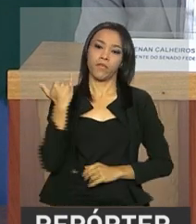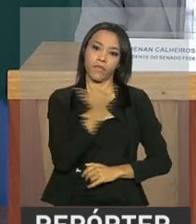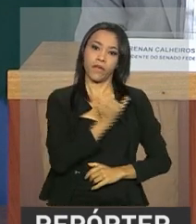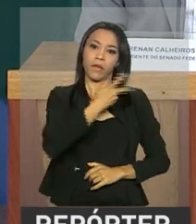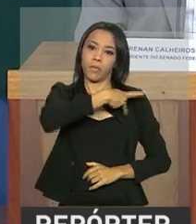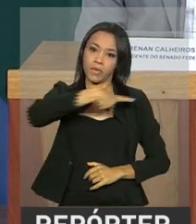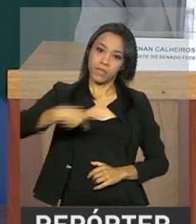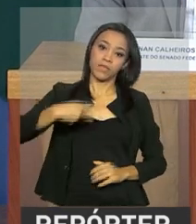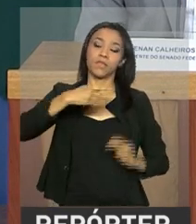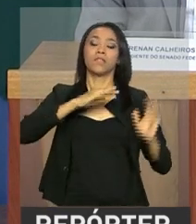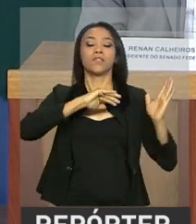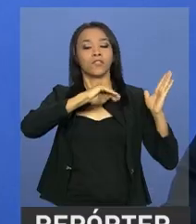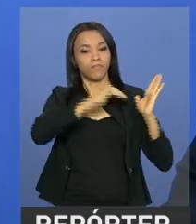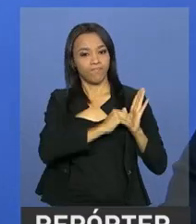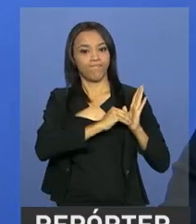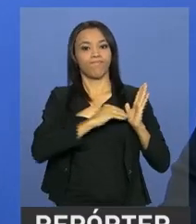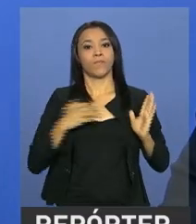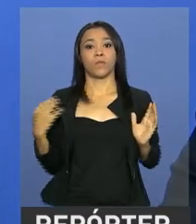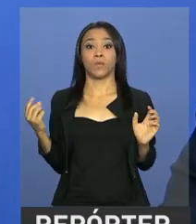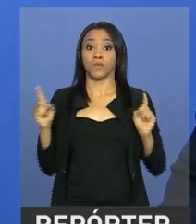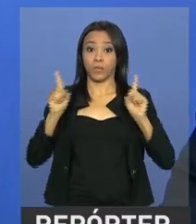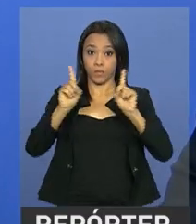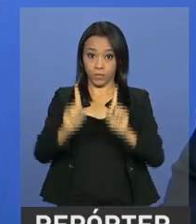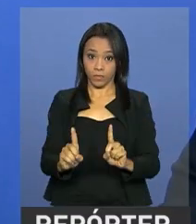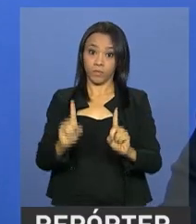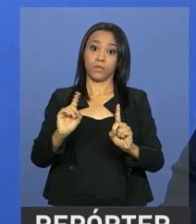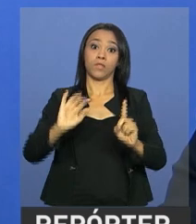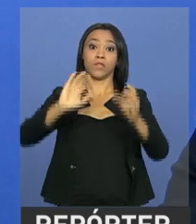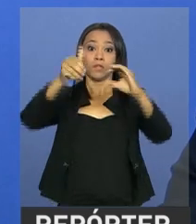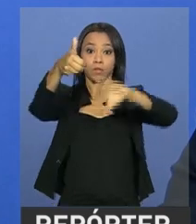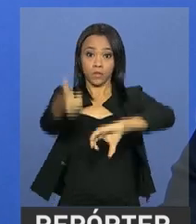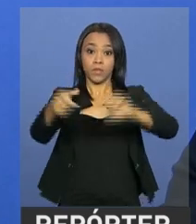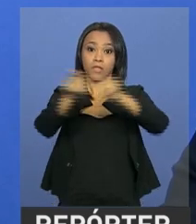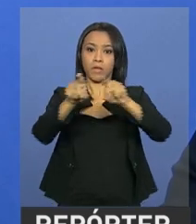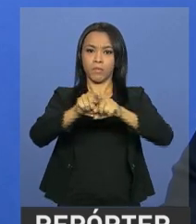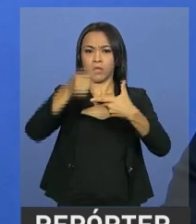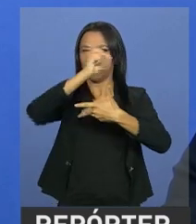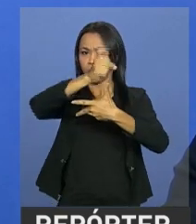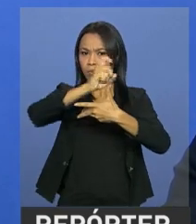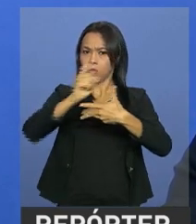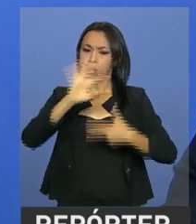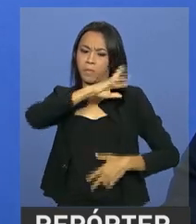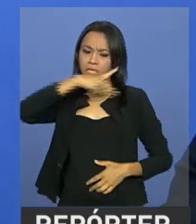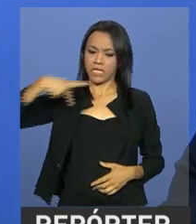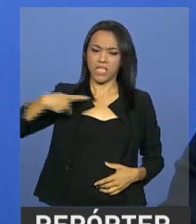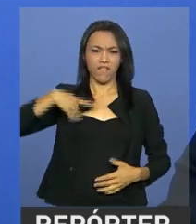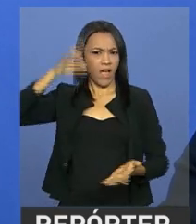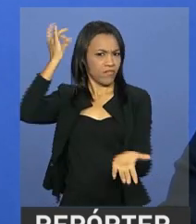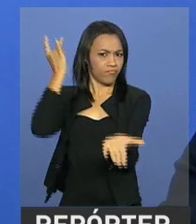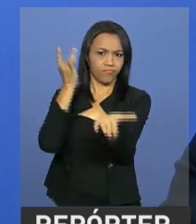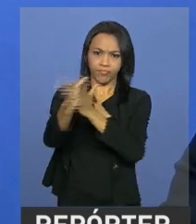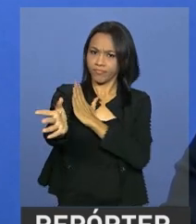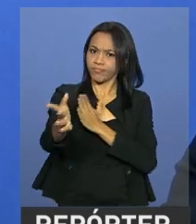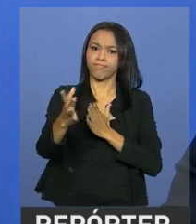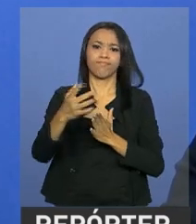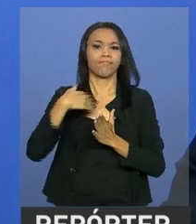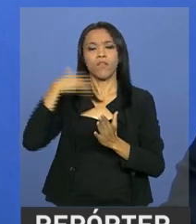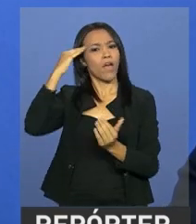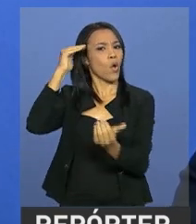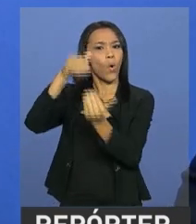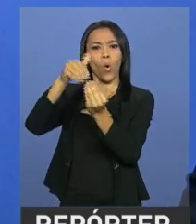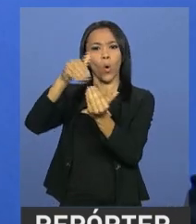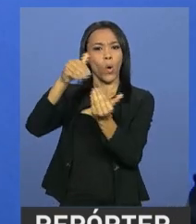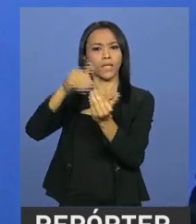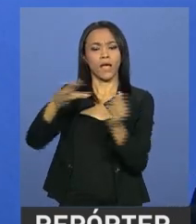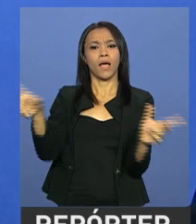Deputados, Rodrigo Maia. Os chefes do Congresso e Executivo vão rejeitar qualquer emenda na PEC